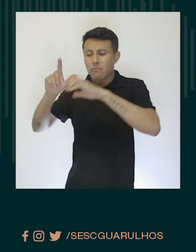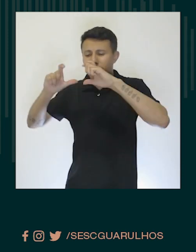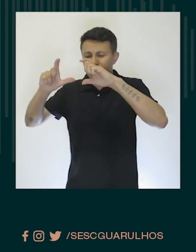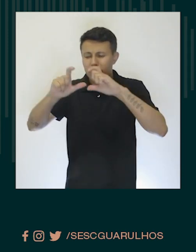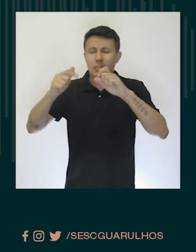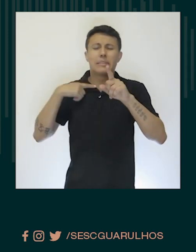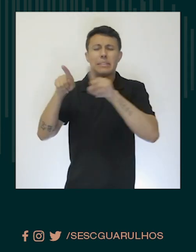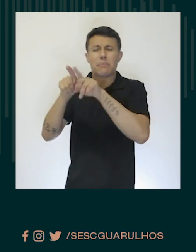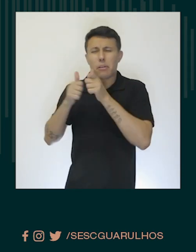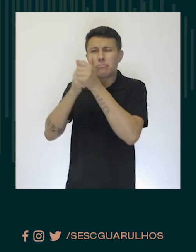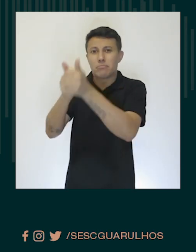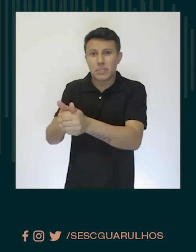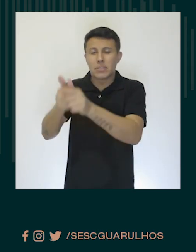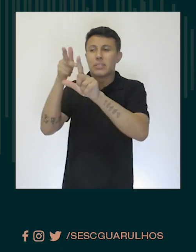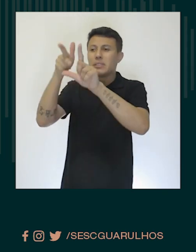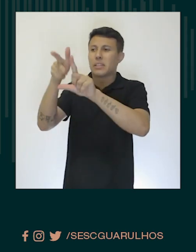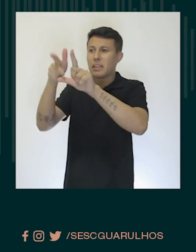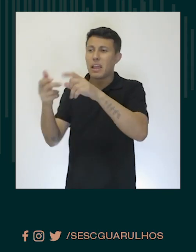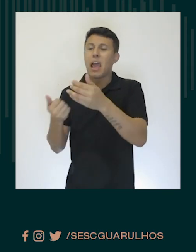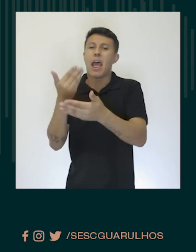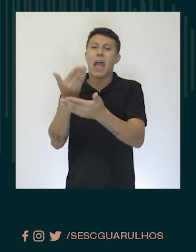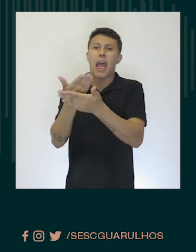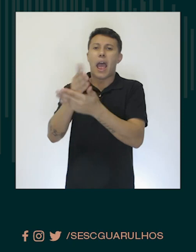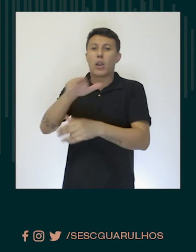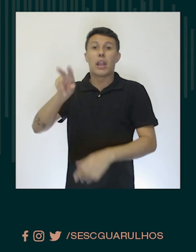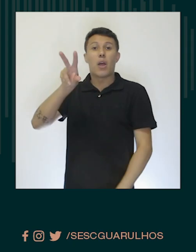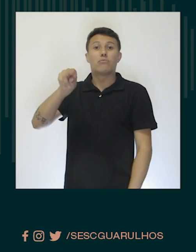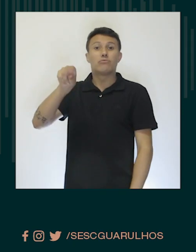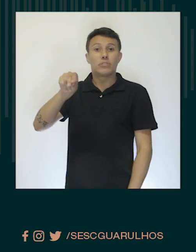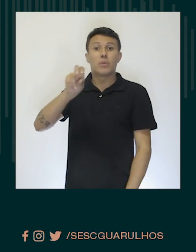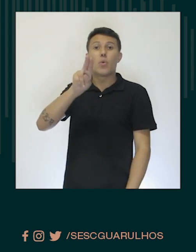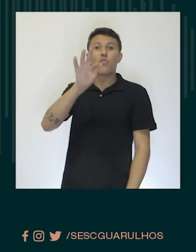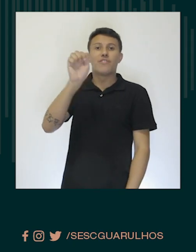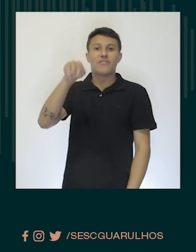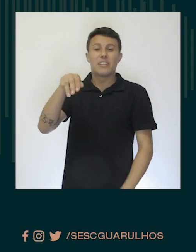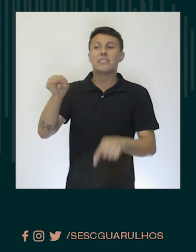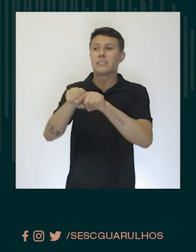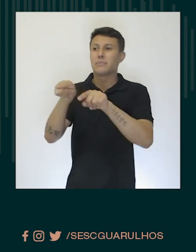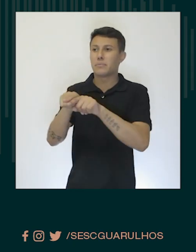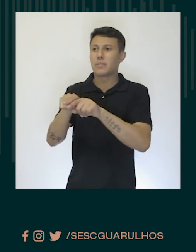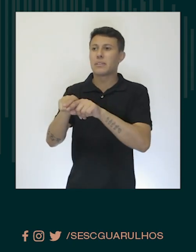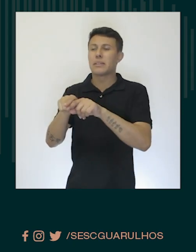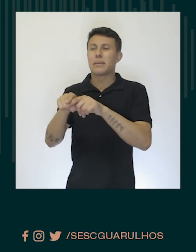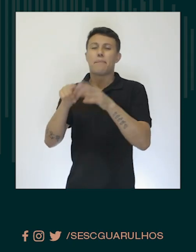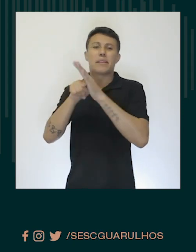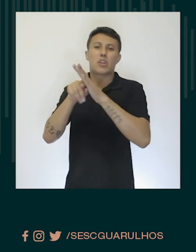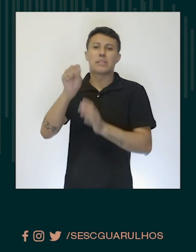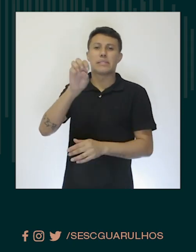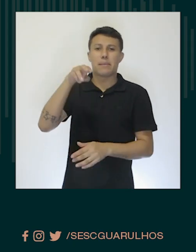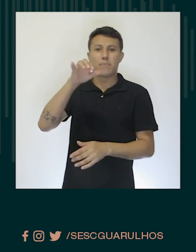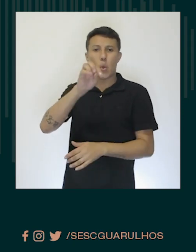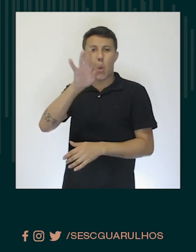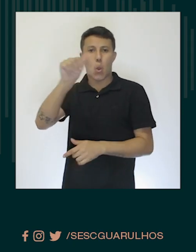ensino, eu também pude acompanhar algumas lives de alguns alunos da UFBA que fizeram lives sobre